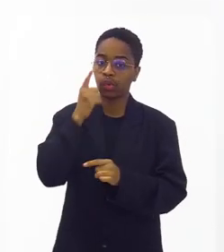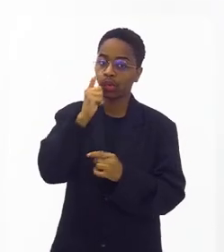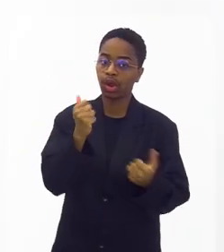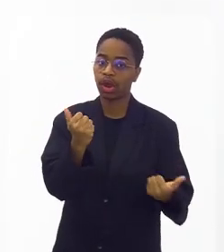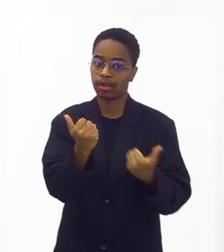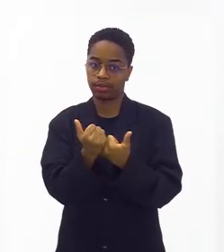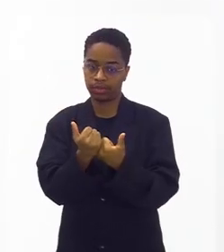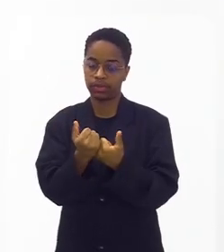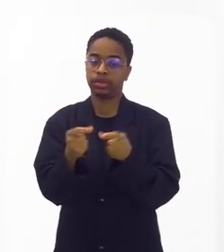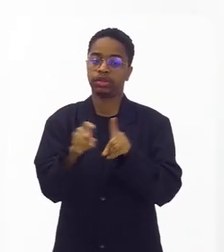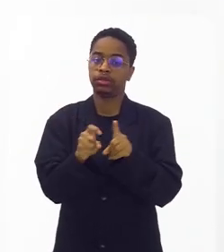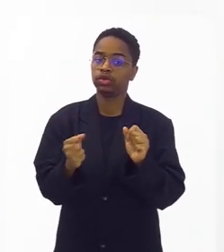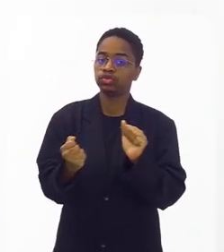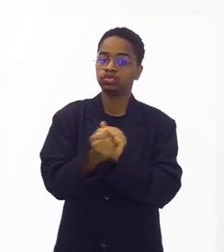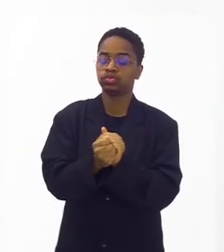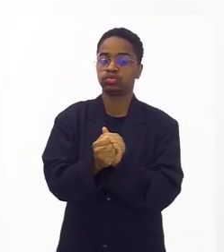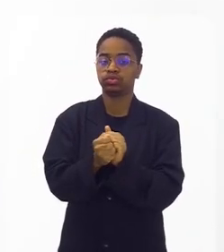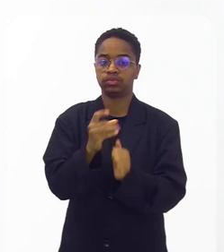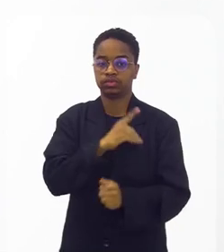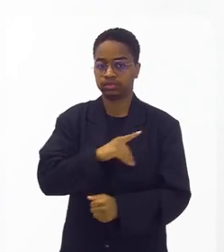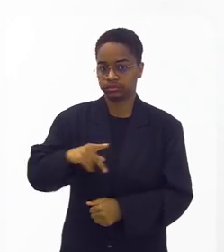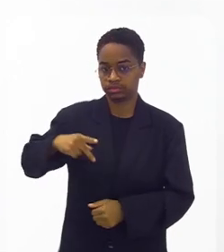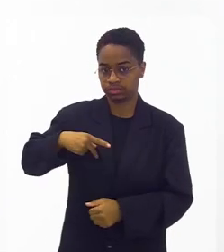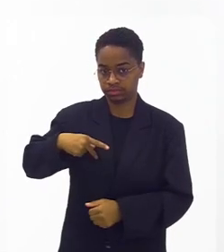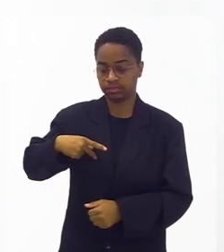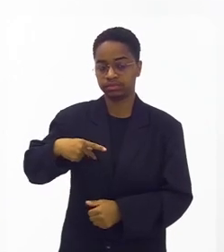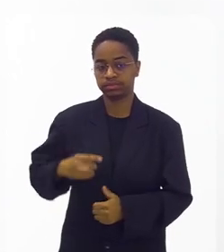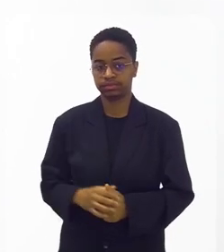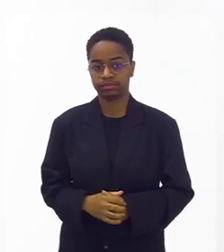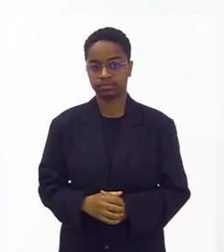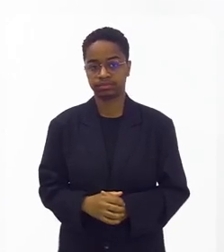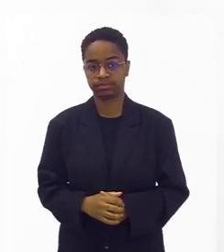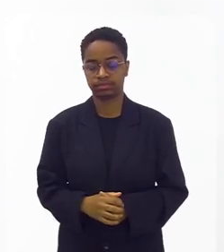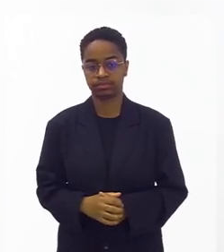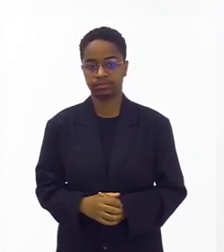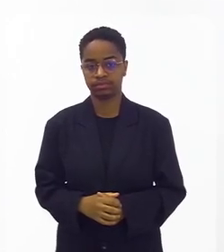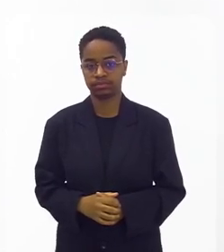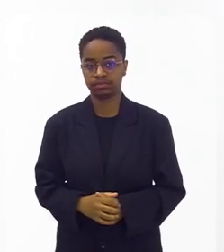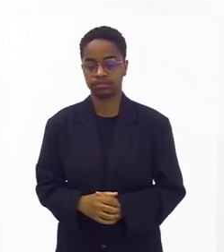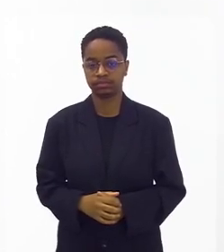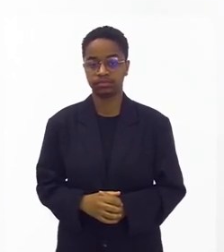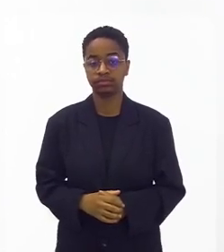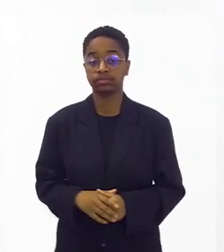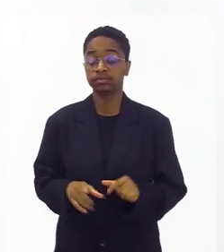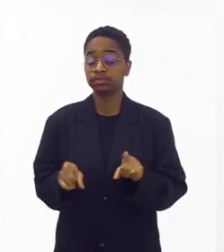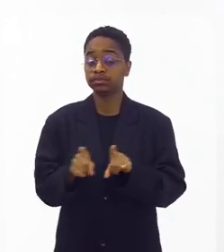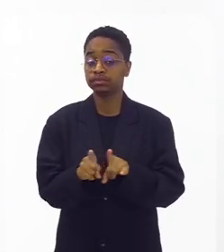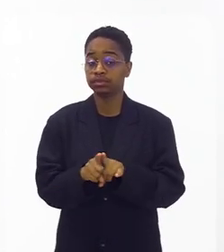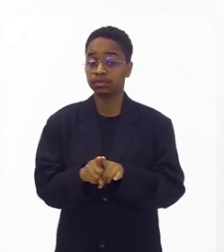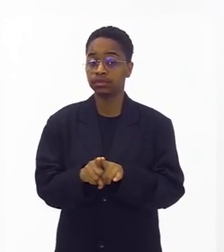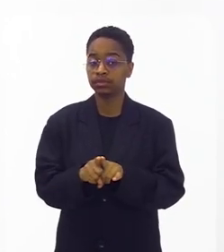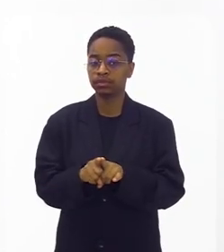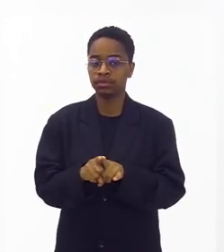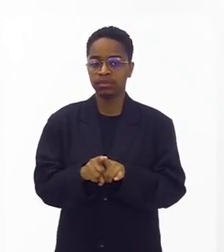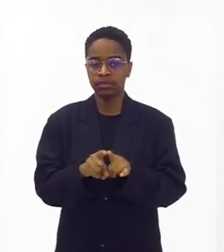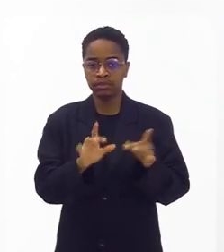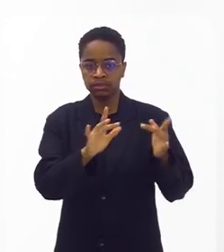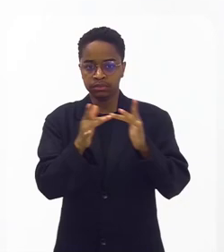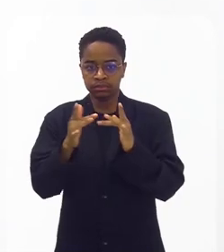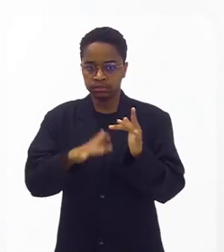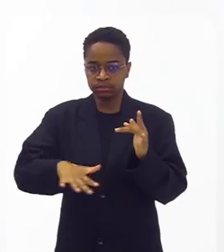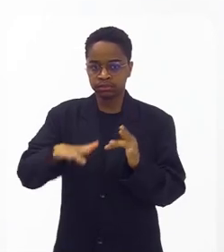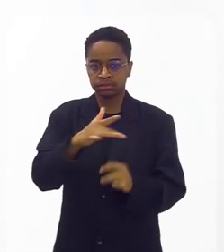né, junto à Defensoria do CAU Idoso. E a preocupação da rede